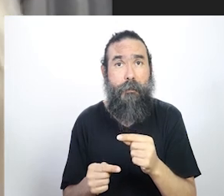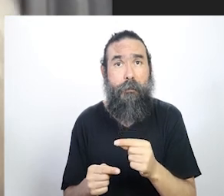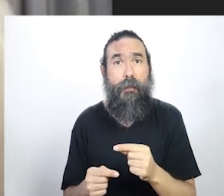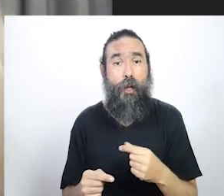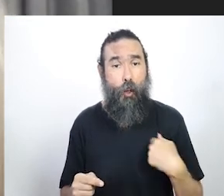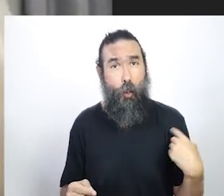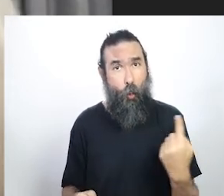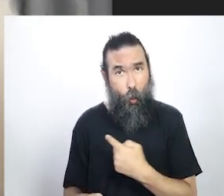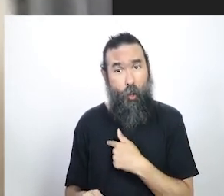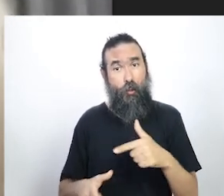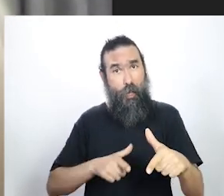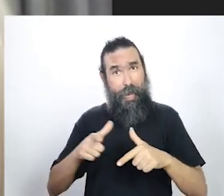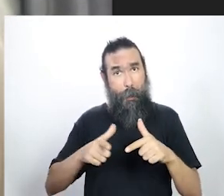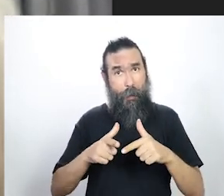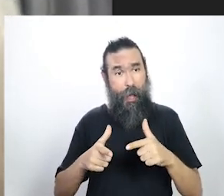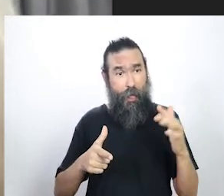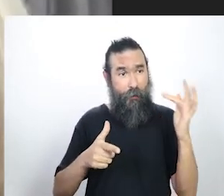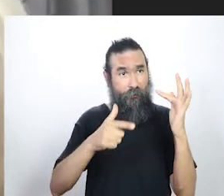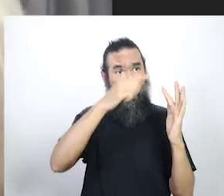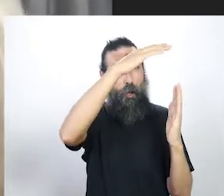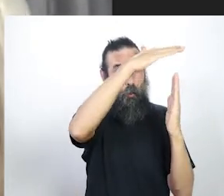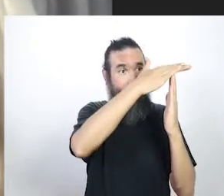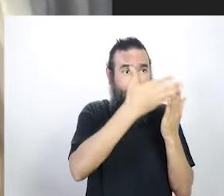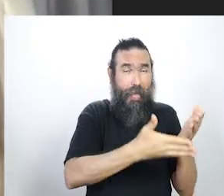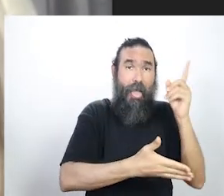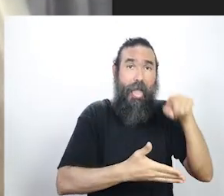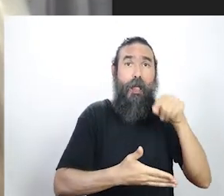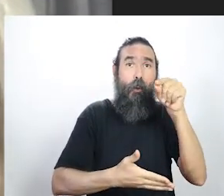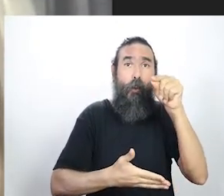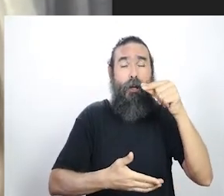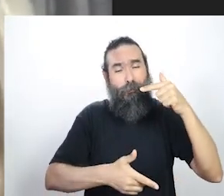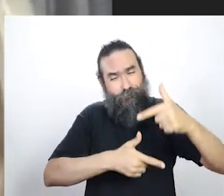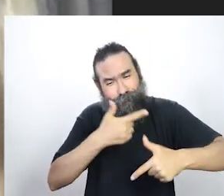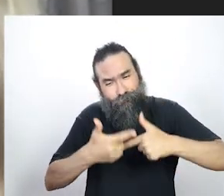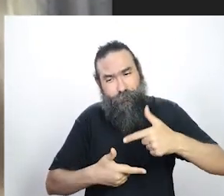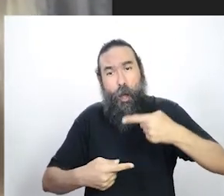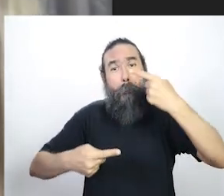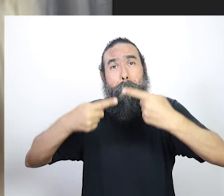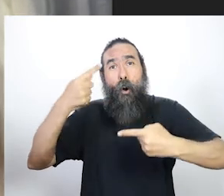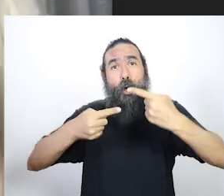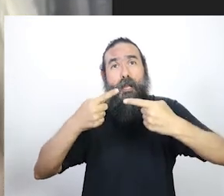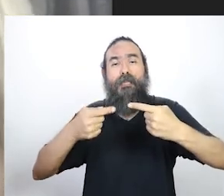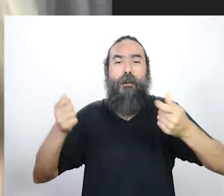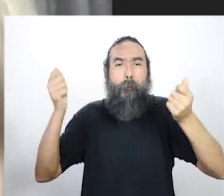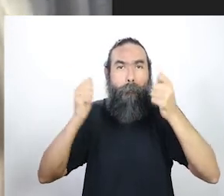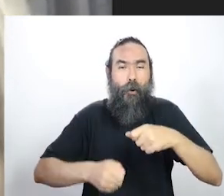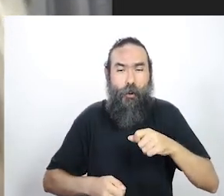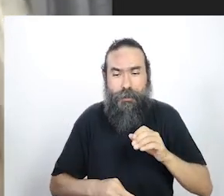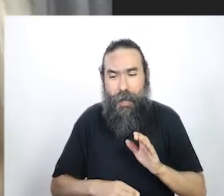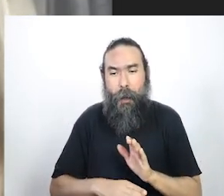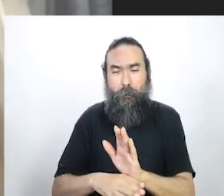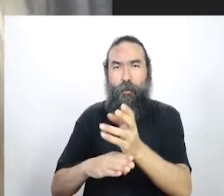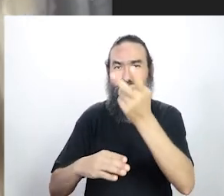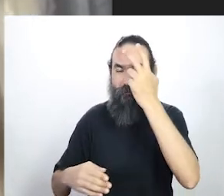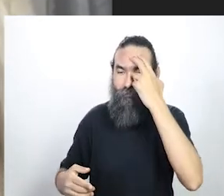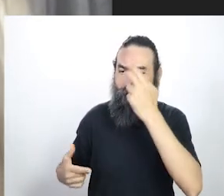que parte dessa missão das universidades criar políticas cada vez mais integradoras e cada vez mais articuladas.